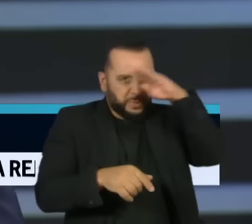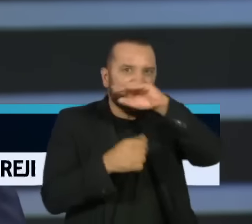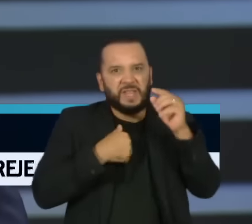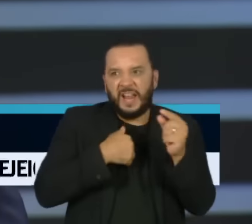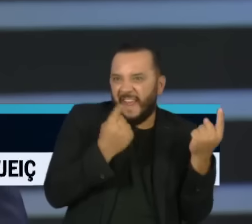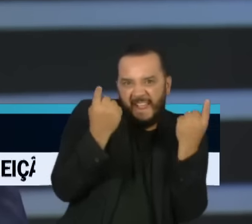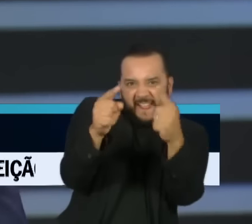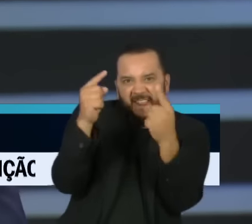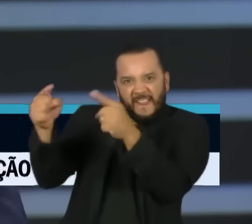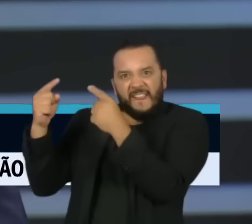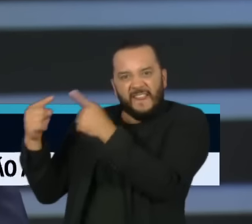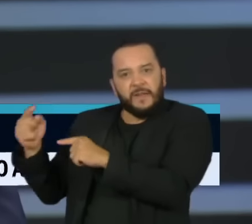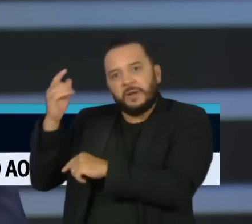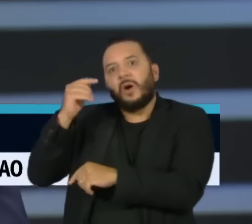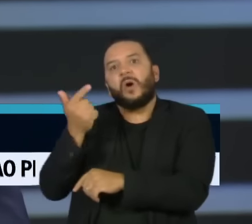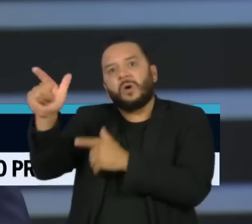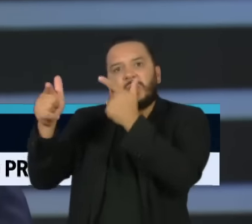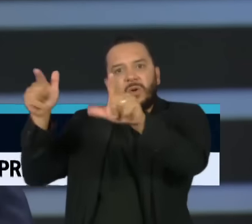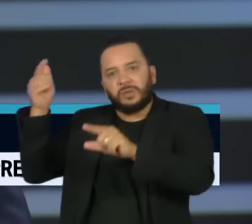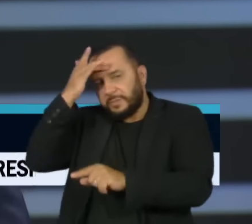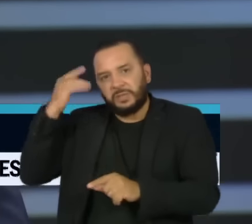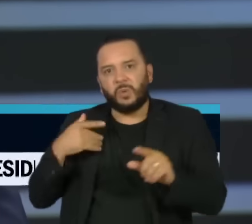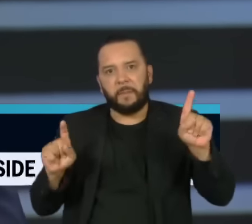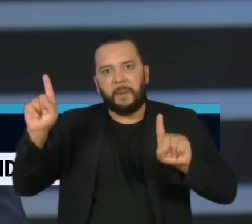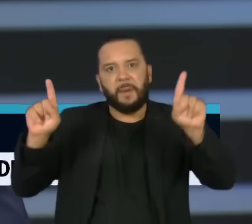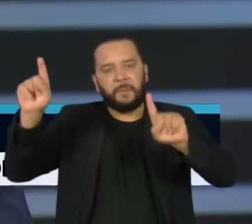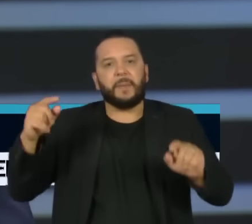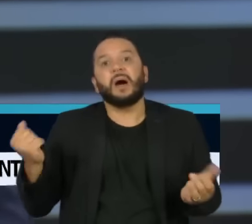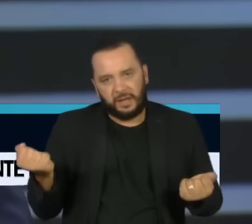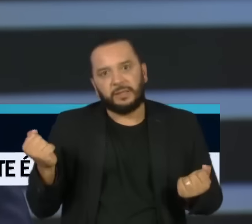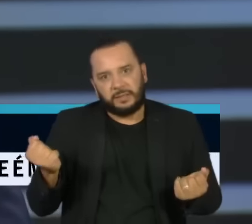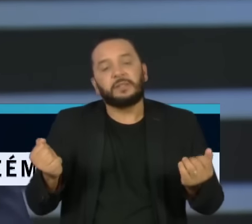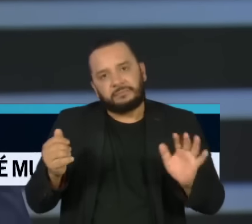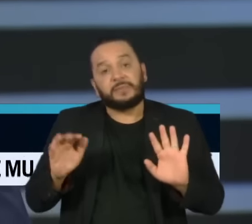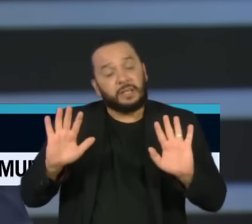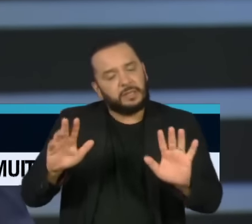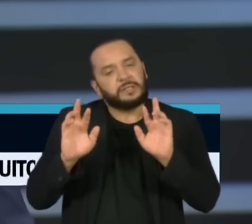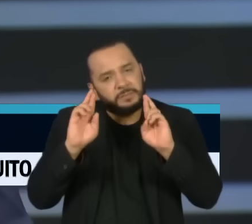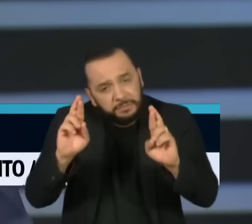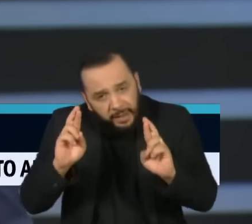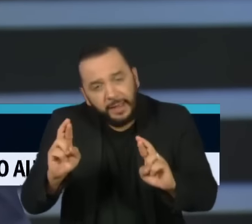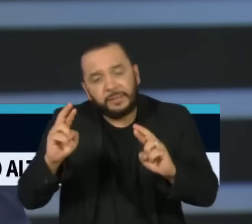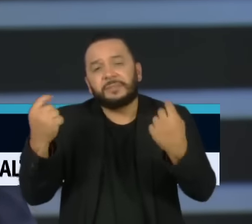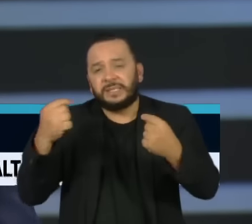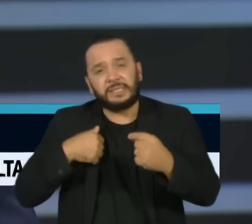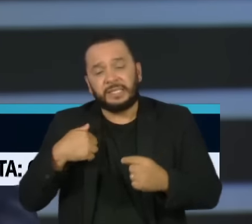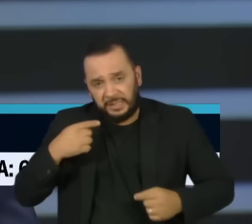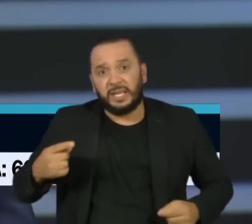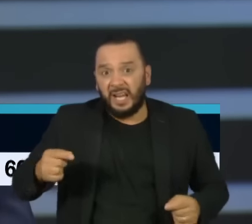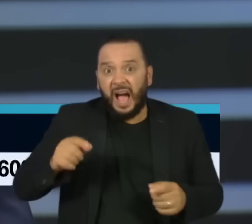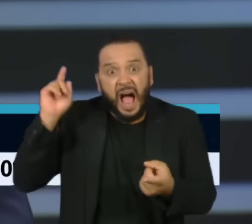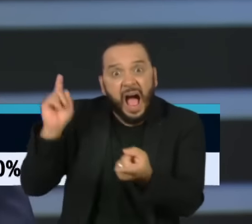grave e eu espero que a sociedade civil, os democratas brasileiros, protestem, porque a ameaça feita de